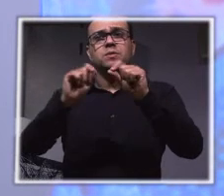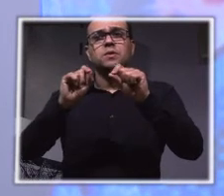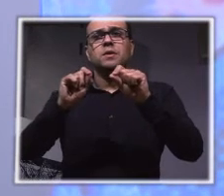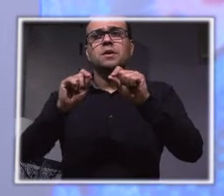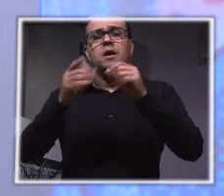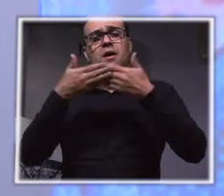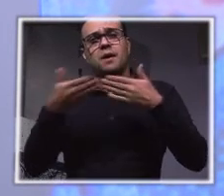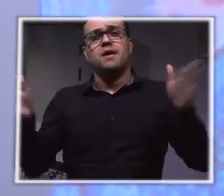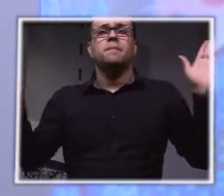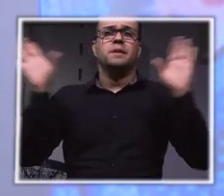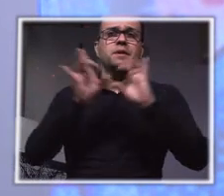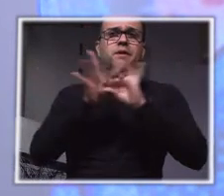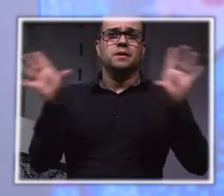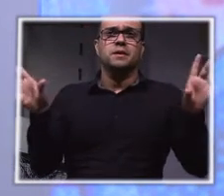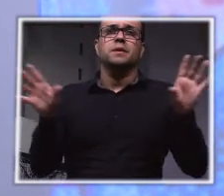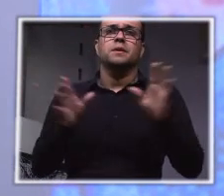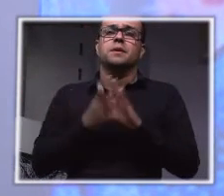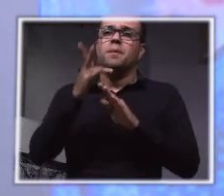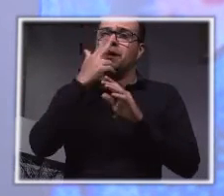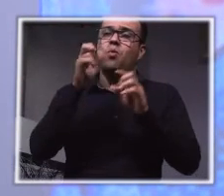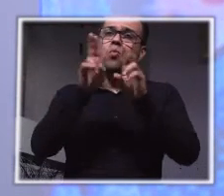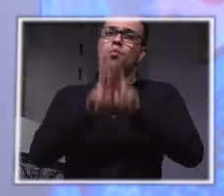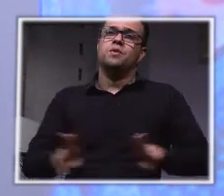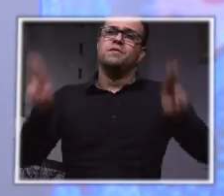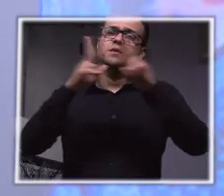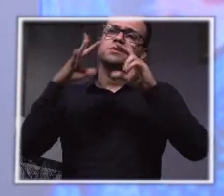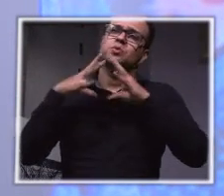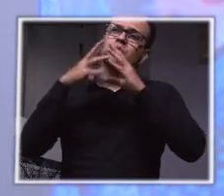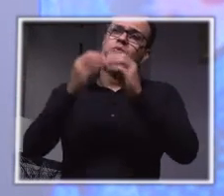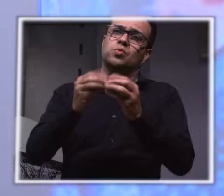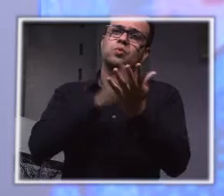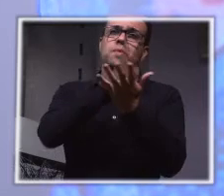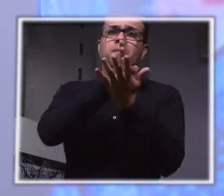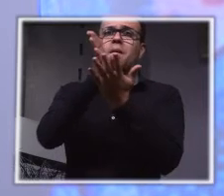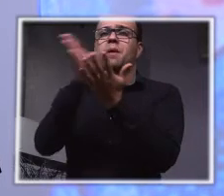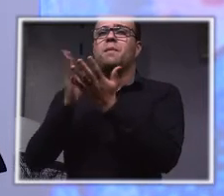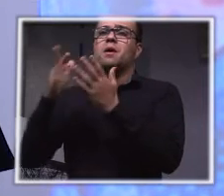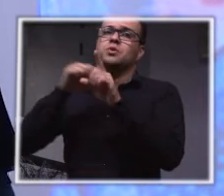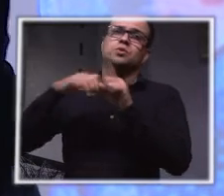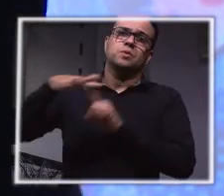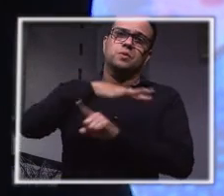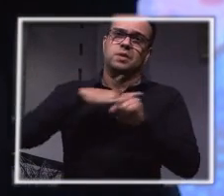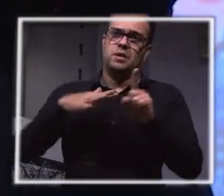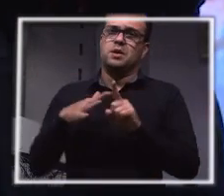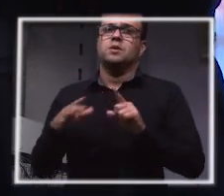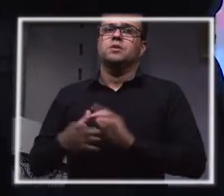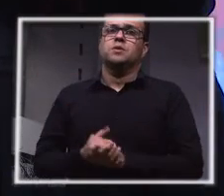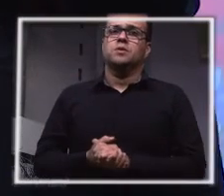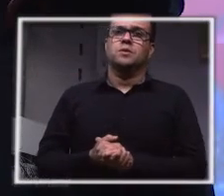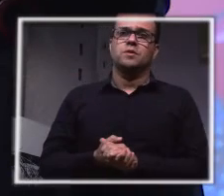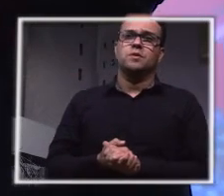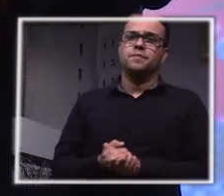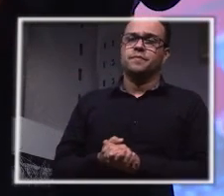suas portas para que ela seja universal a todos os segmentos da sociedade. Só assim